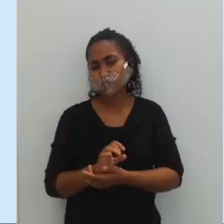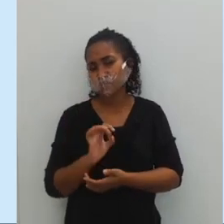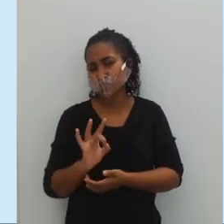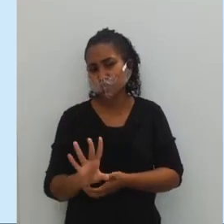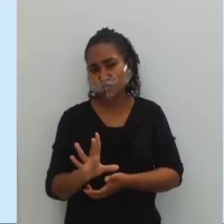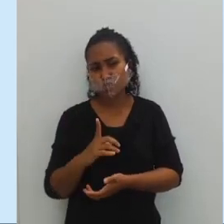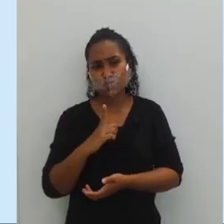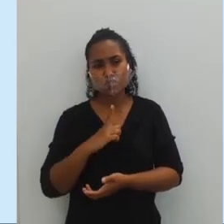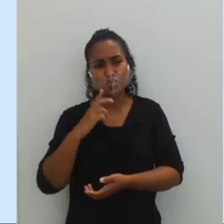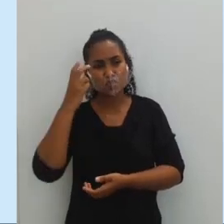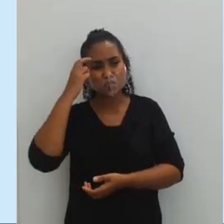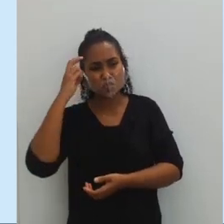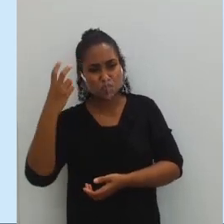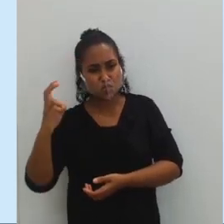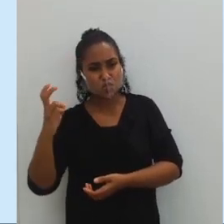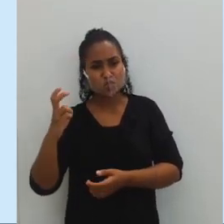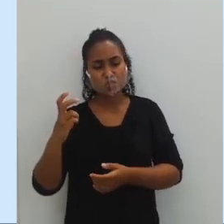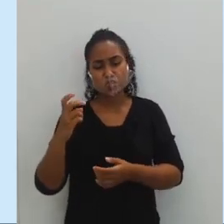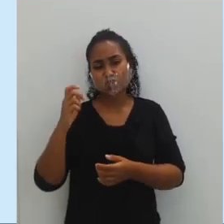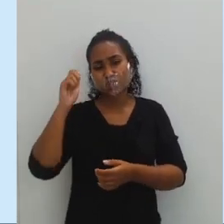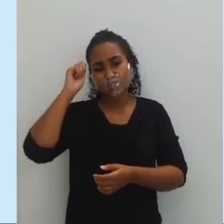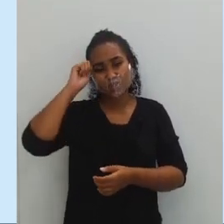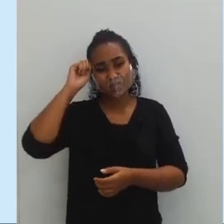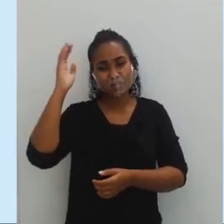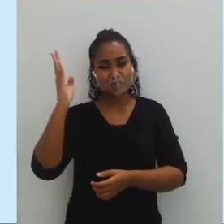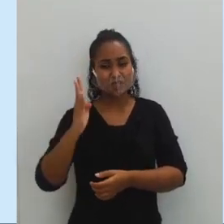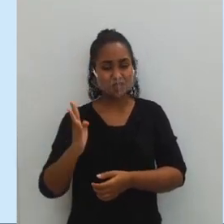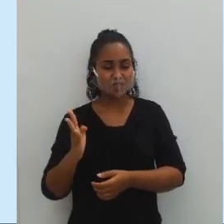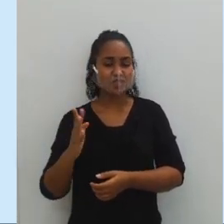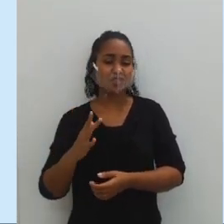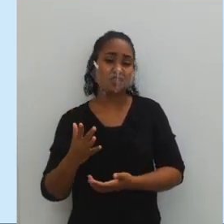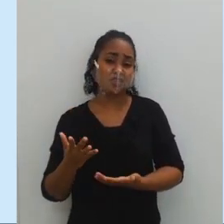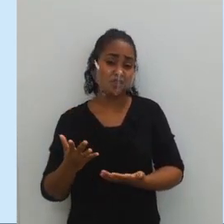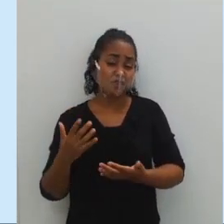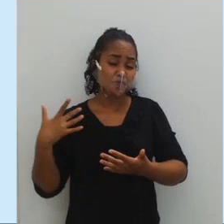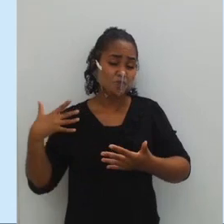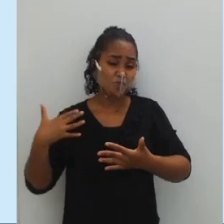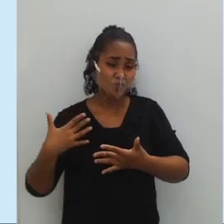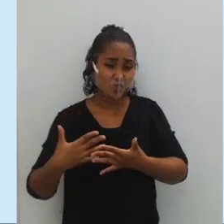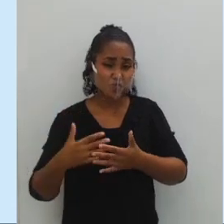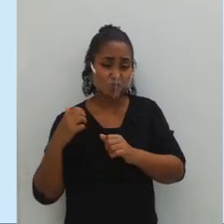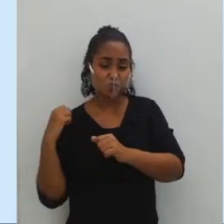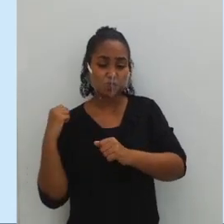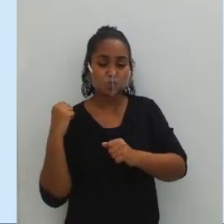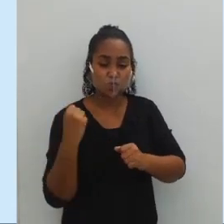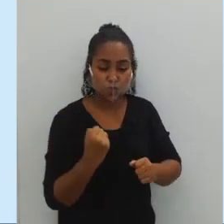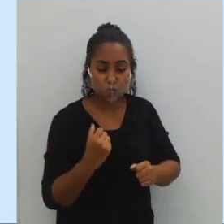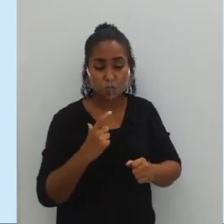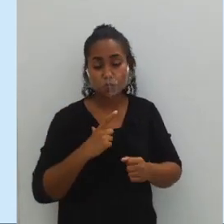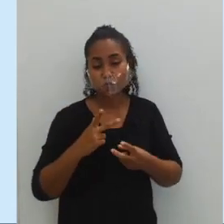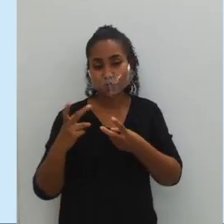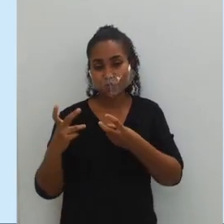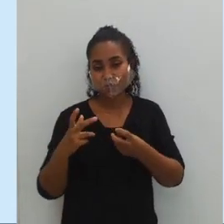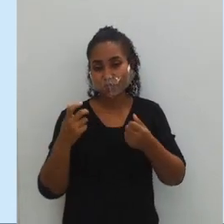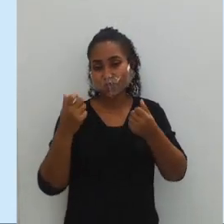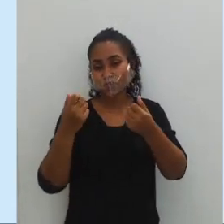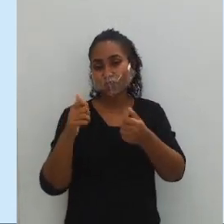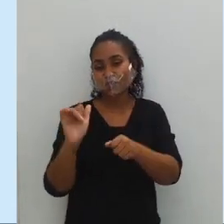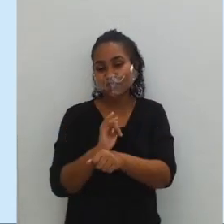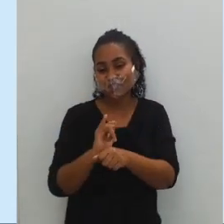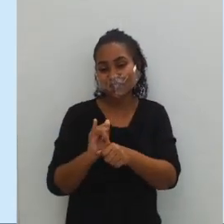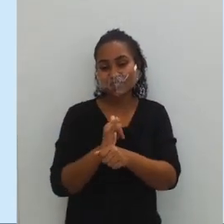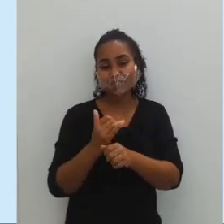Ou somente acham que é a cultura afro-brasileira? Durante muito tempo, o jiu-jitsu ficou sendo visto como uma